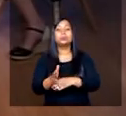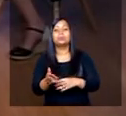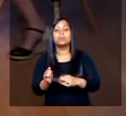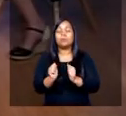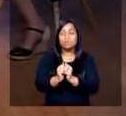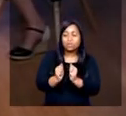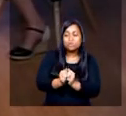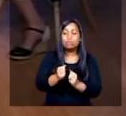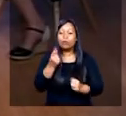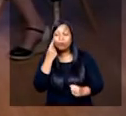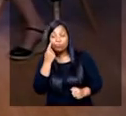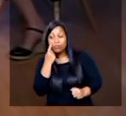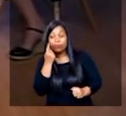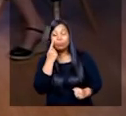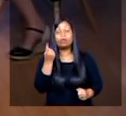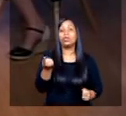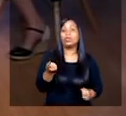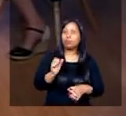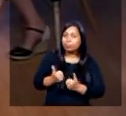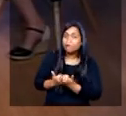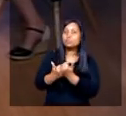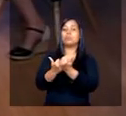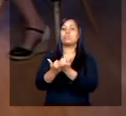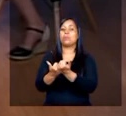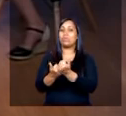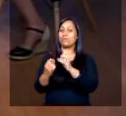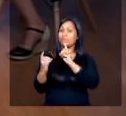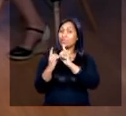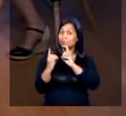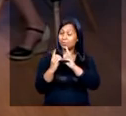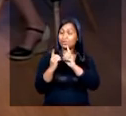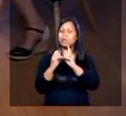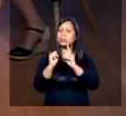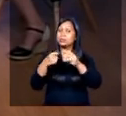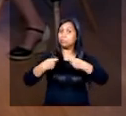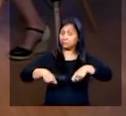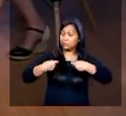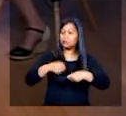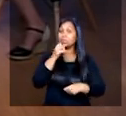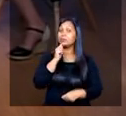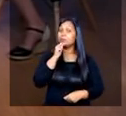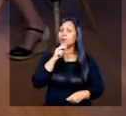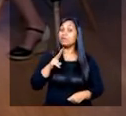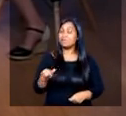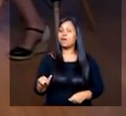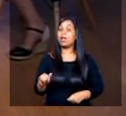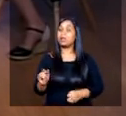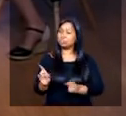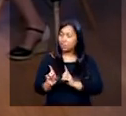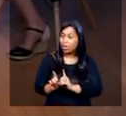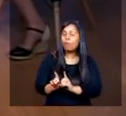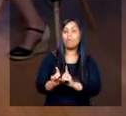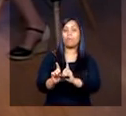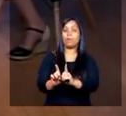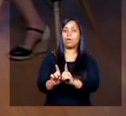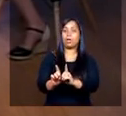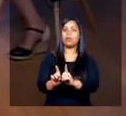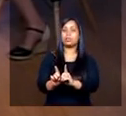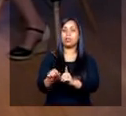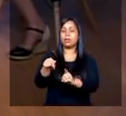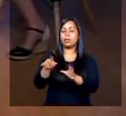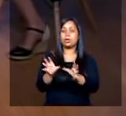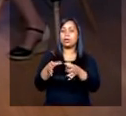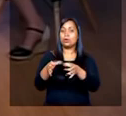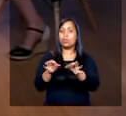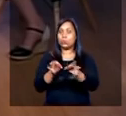ali, ouve, escuta, faz um apoio, faz um atendimento. E, se necessário, essa mãe vai ser, então, acompanhada pelo projeto, porque está